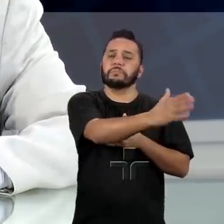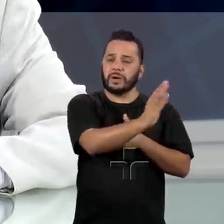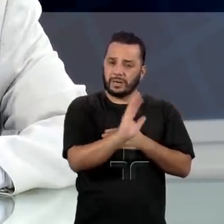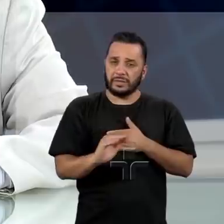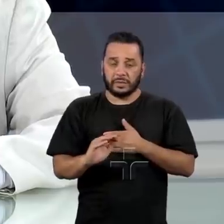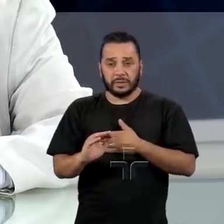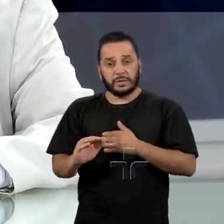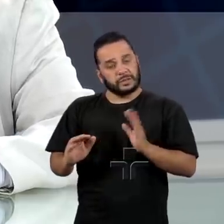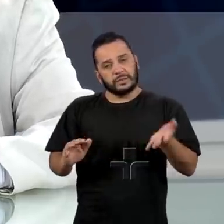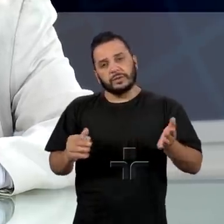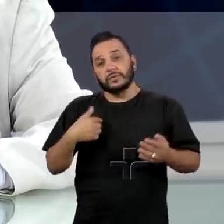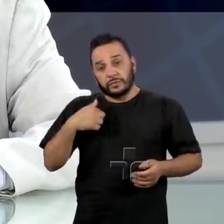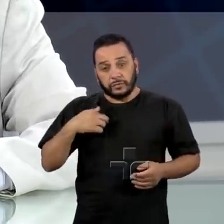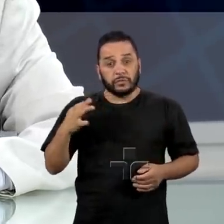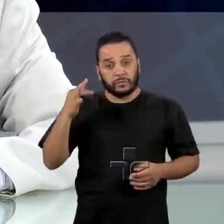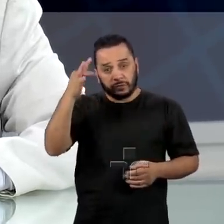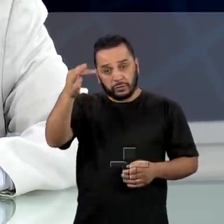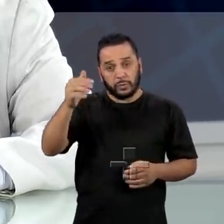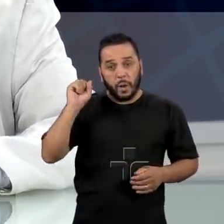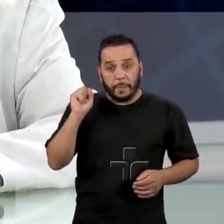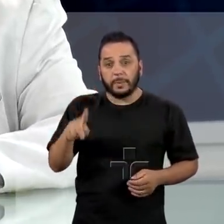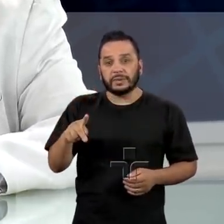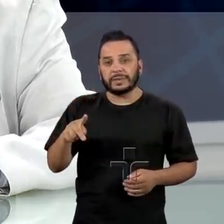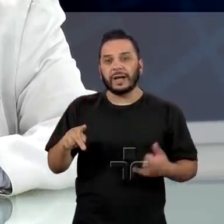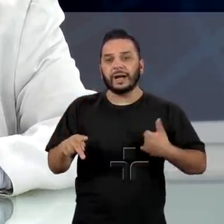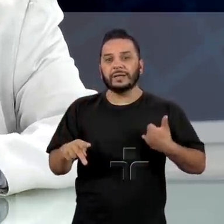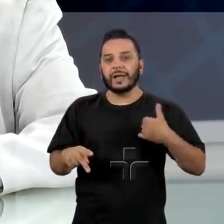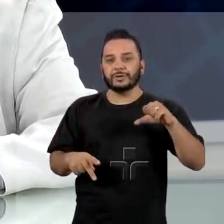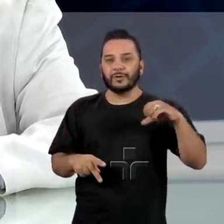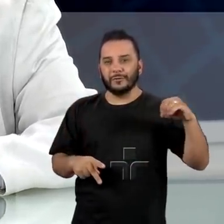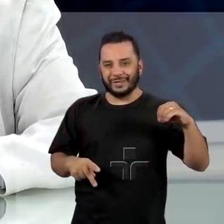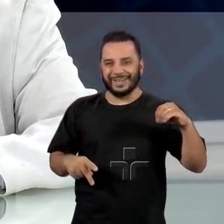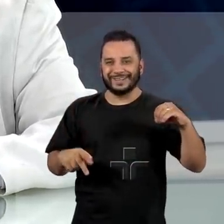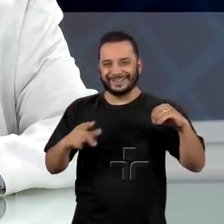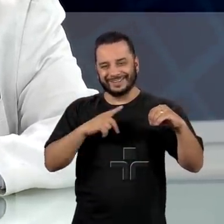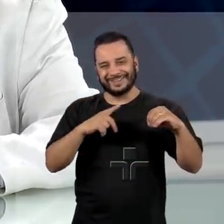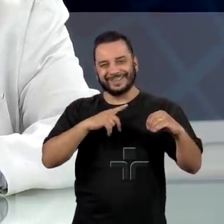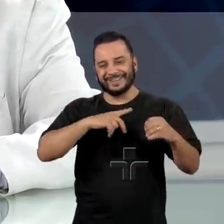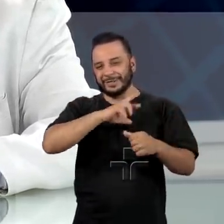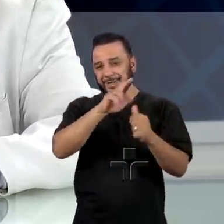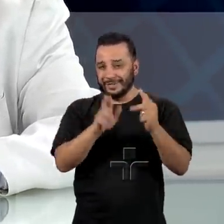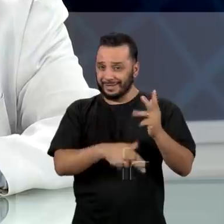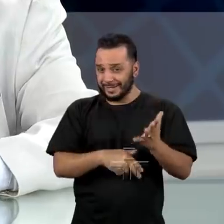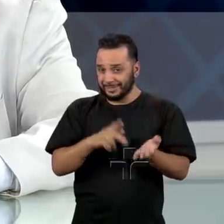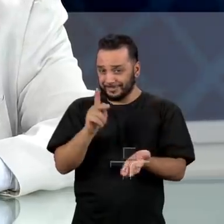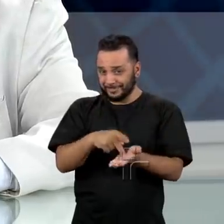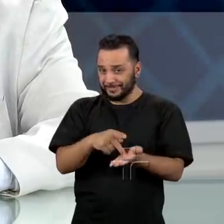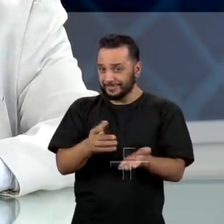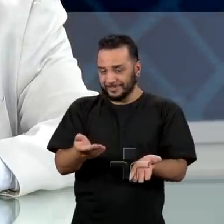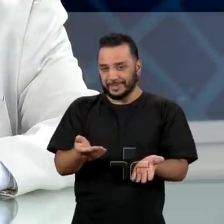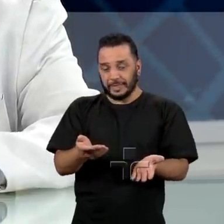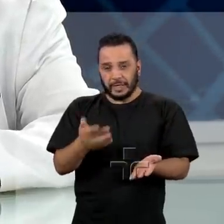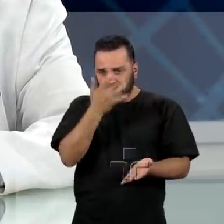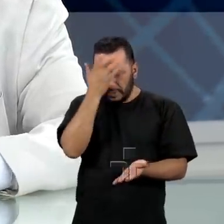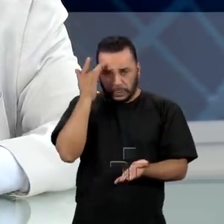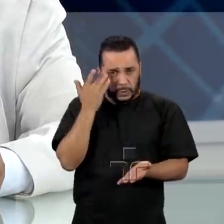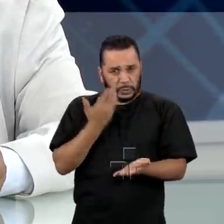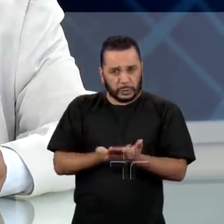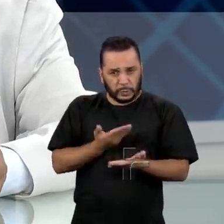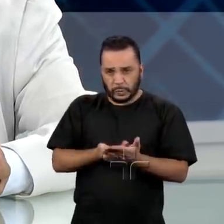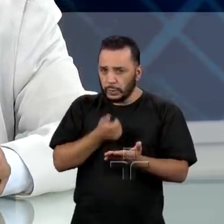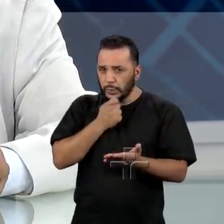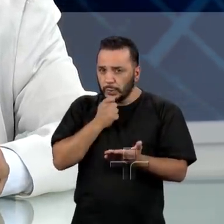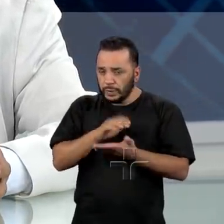vai aposentar com 90 anos, quer dizer, tem um pacote de coisas aí em jogo. Então, a população que não estudou, hoje tem